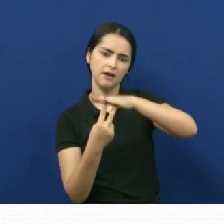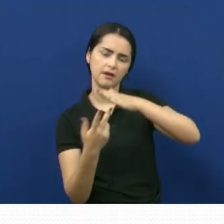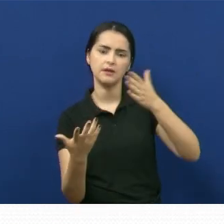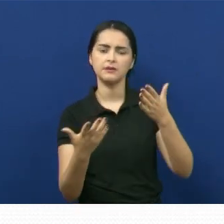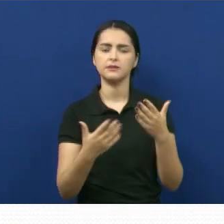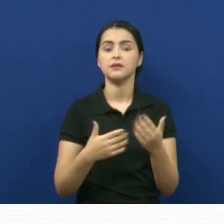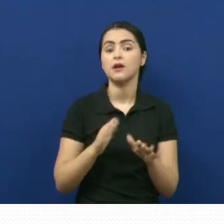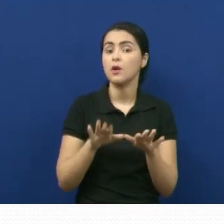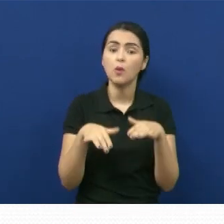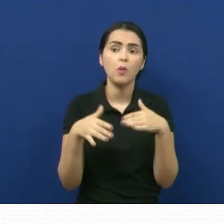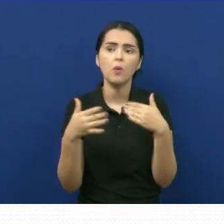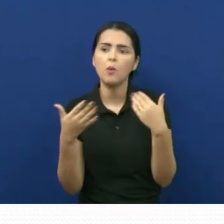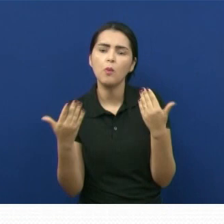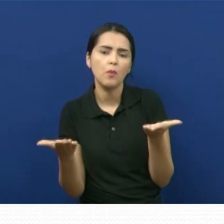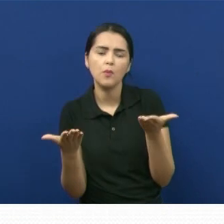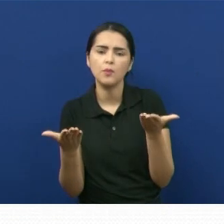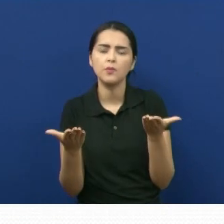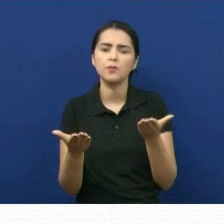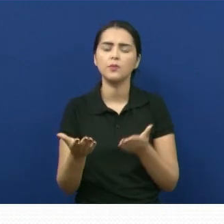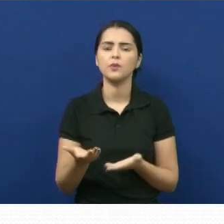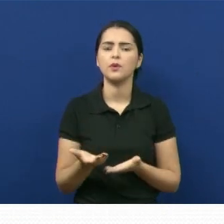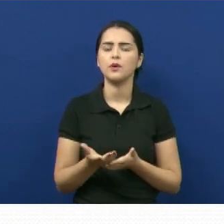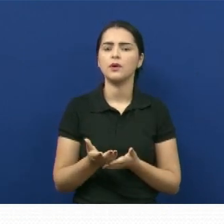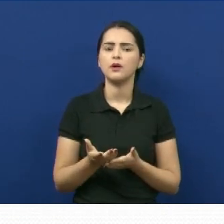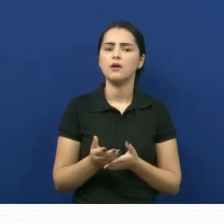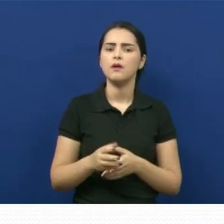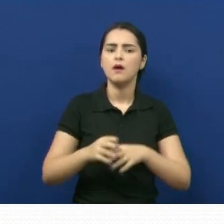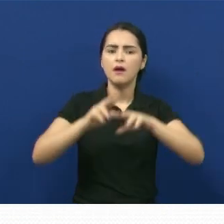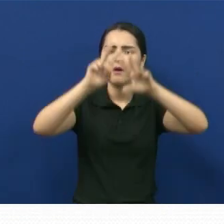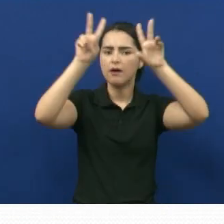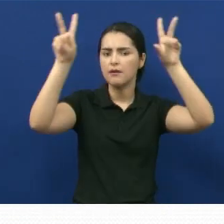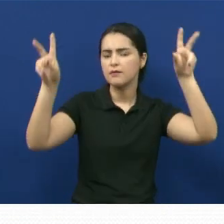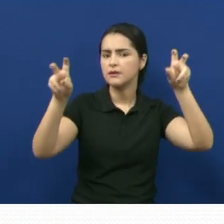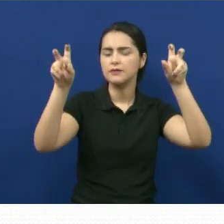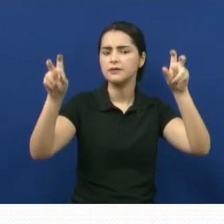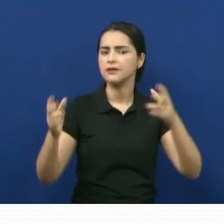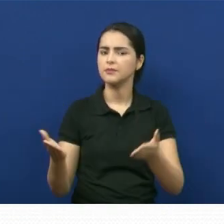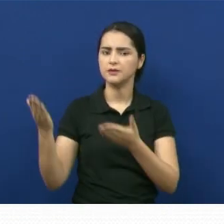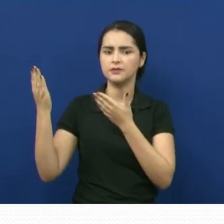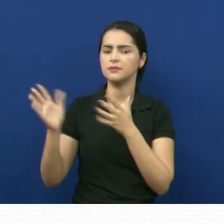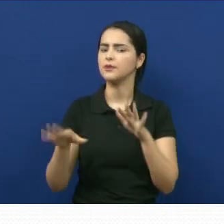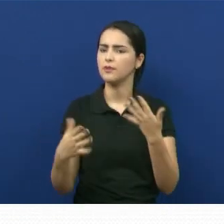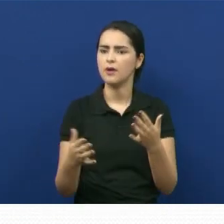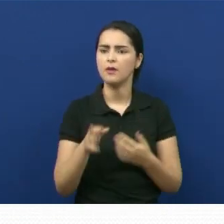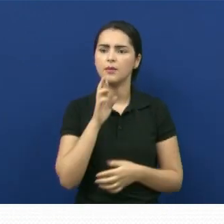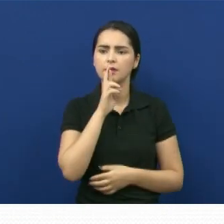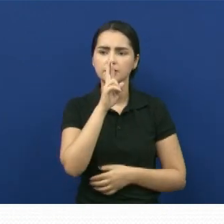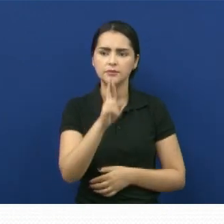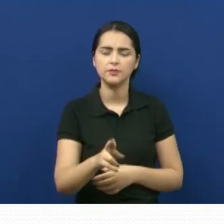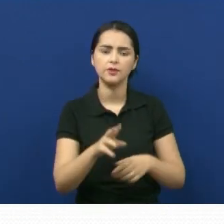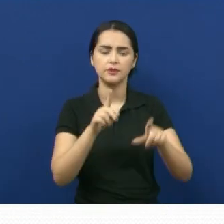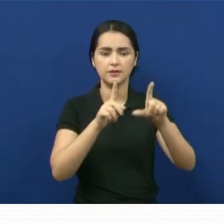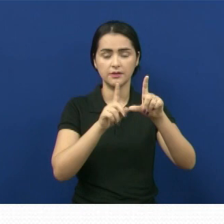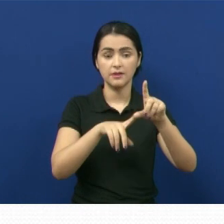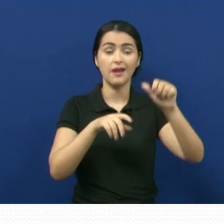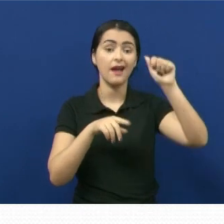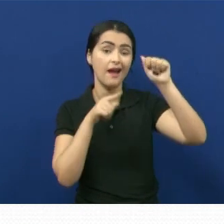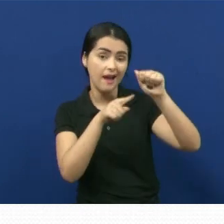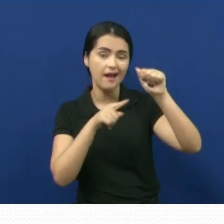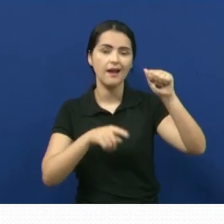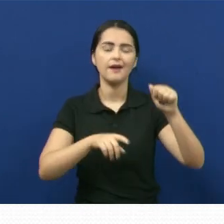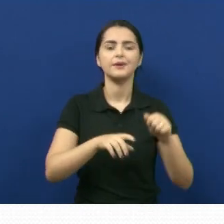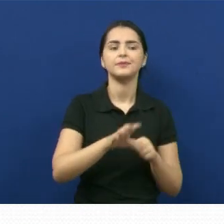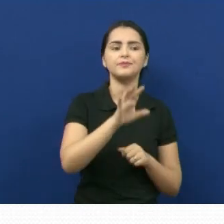categoria refere-se o fragmento acima? Tá? Vamos à resposta. Região,